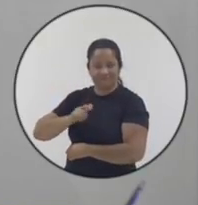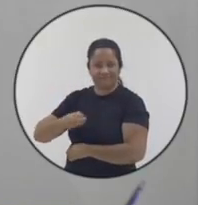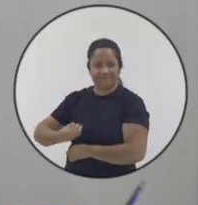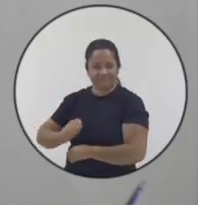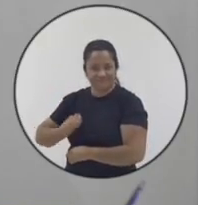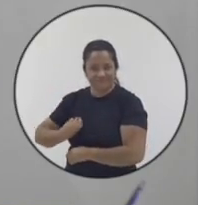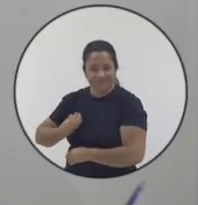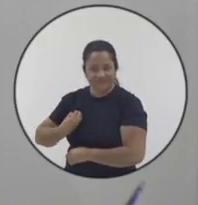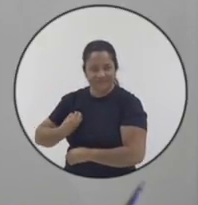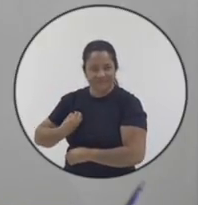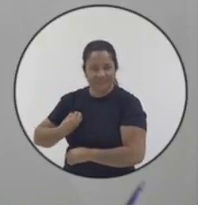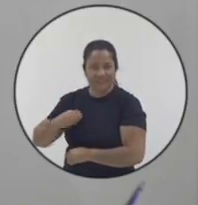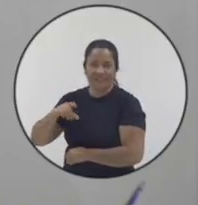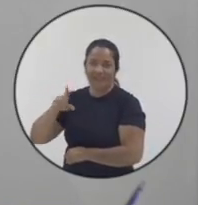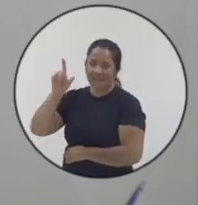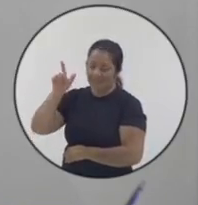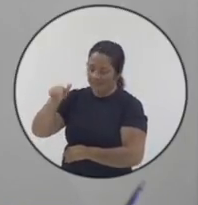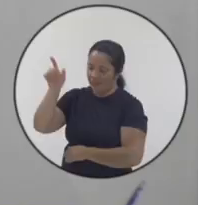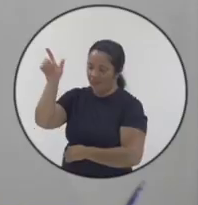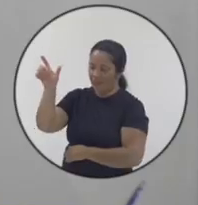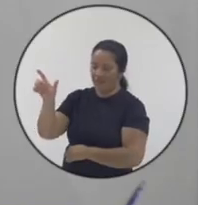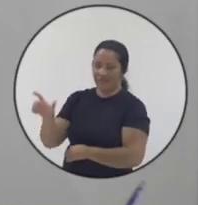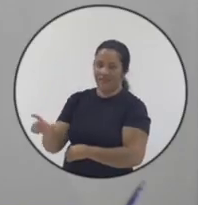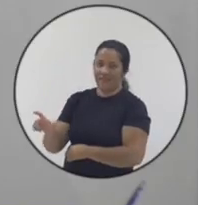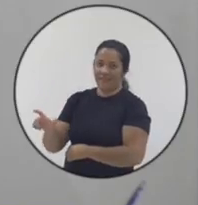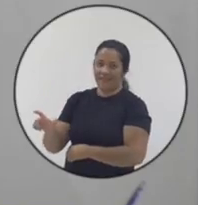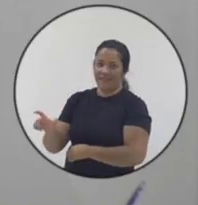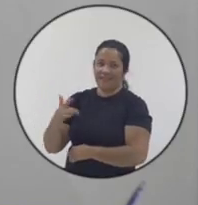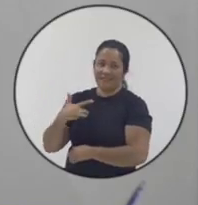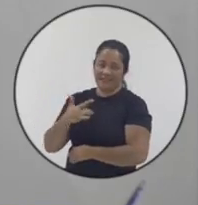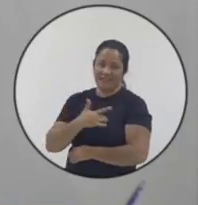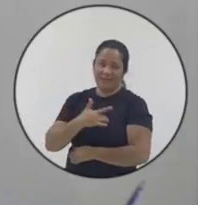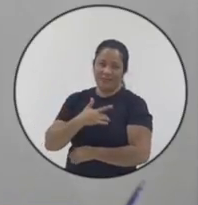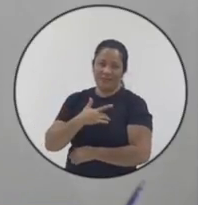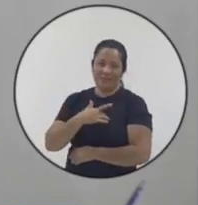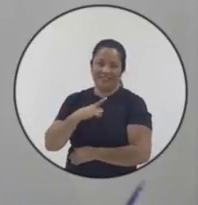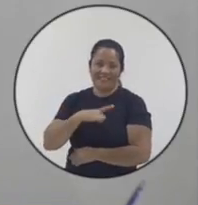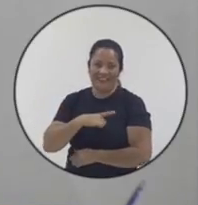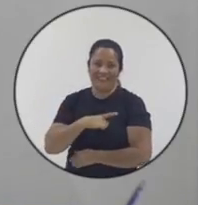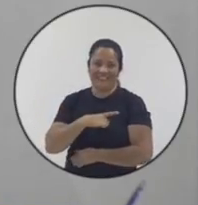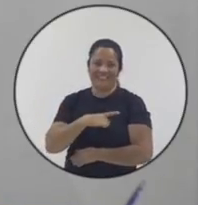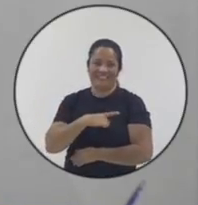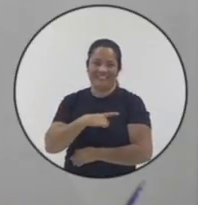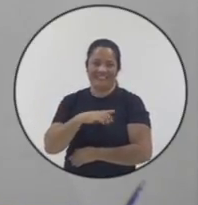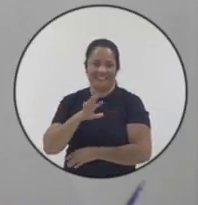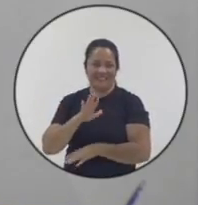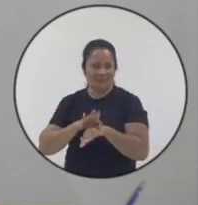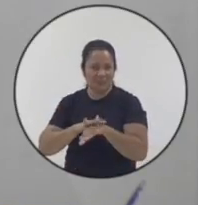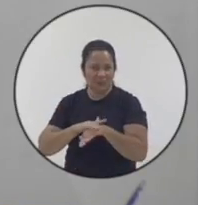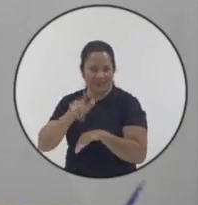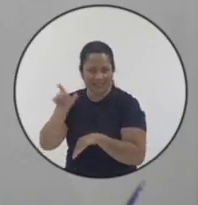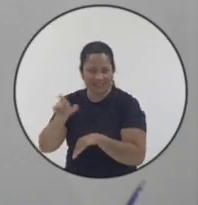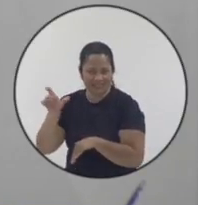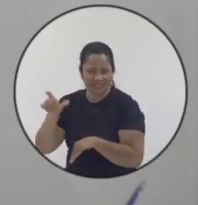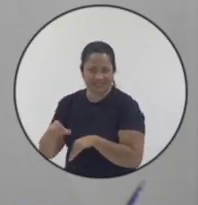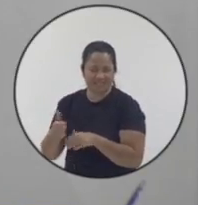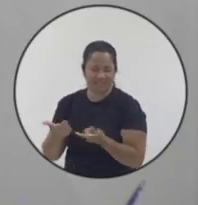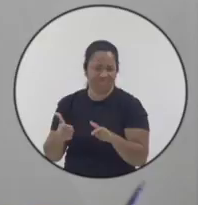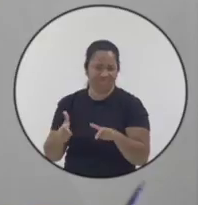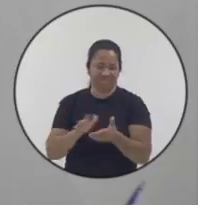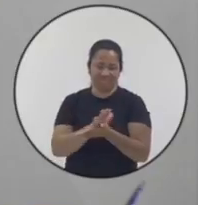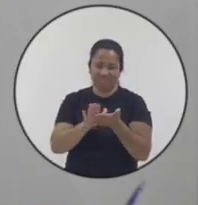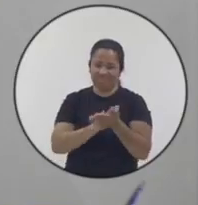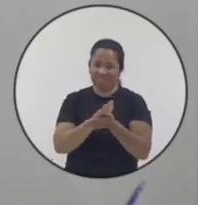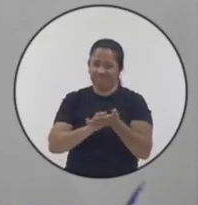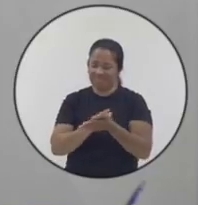essas pessoas há um esbanjamento de saúde e não de patologia. Se alguém tem alguma dúvida se existe